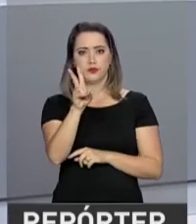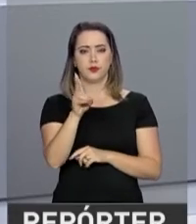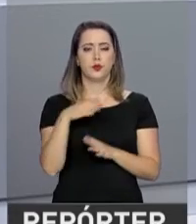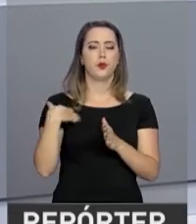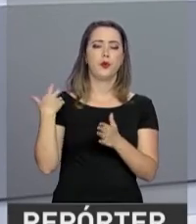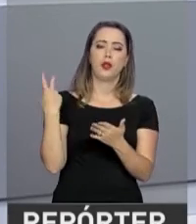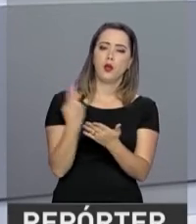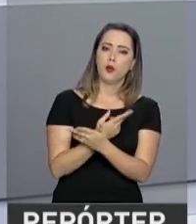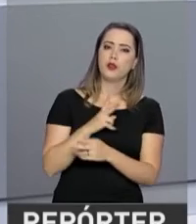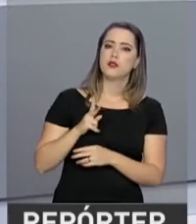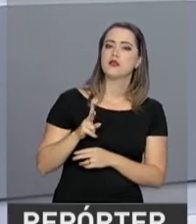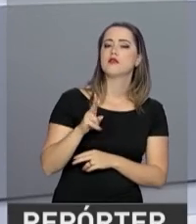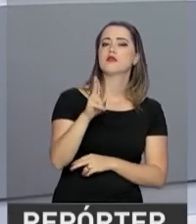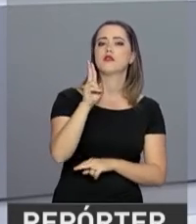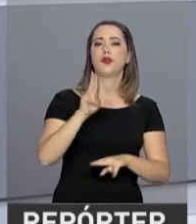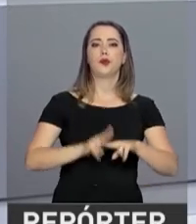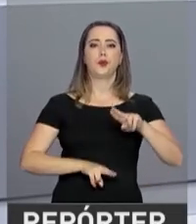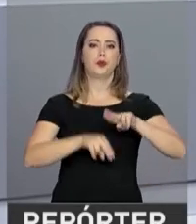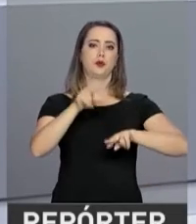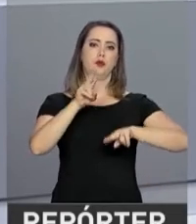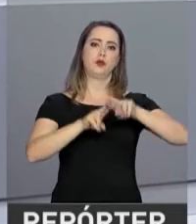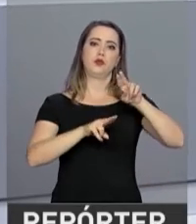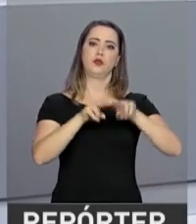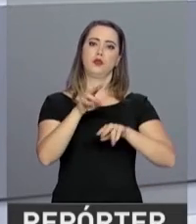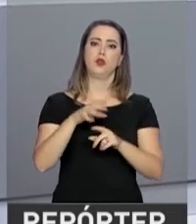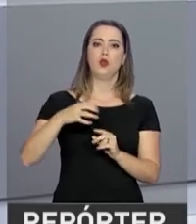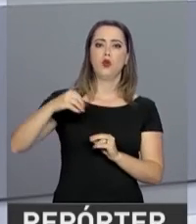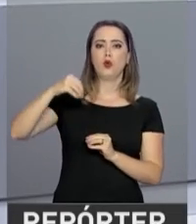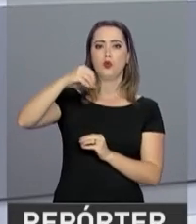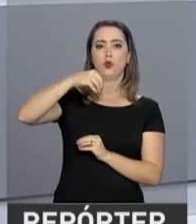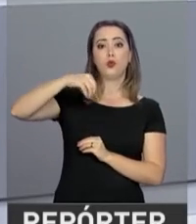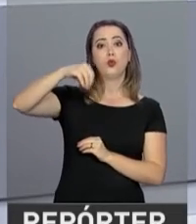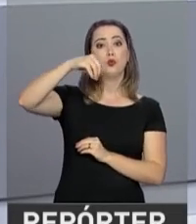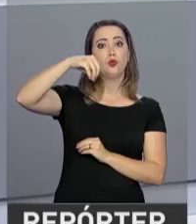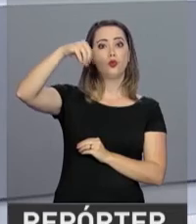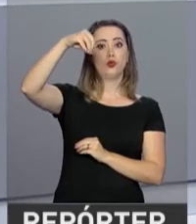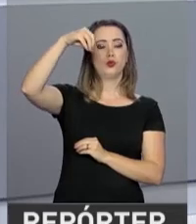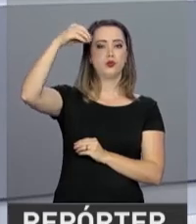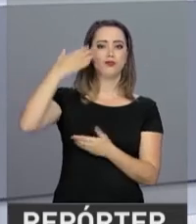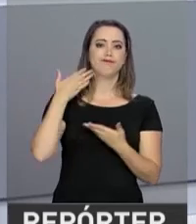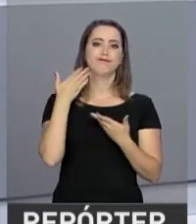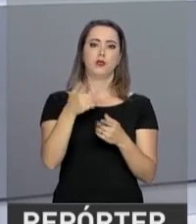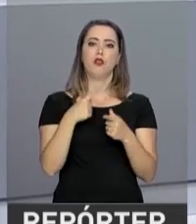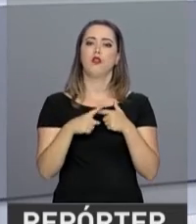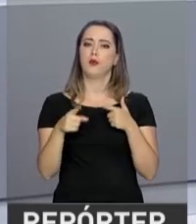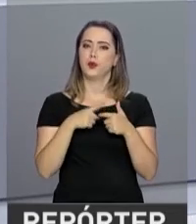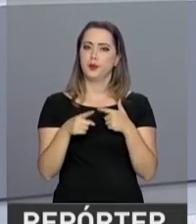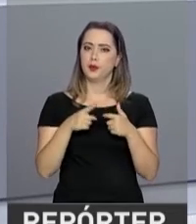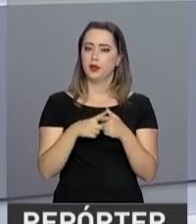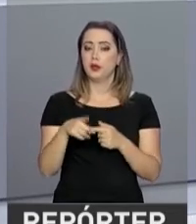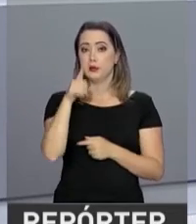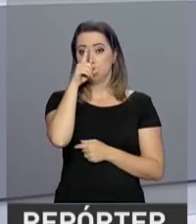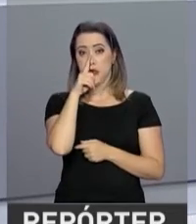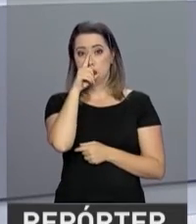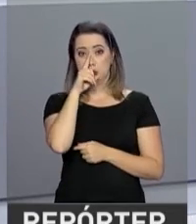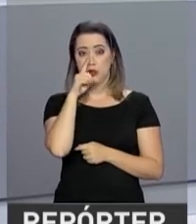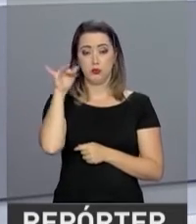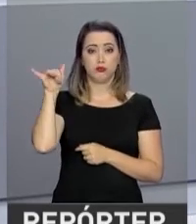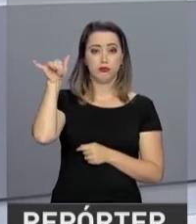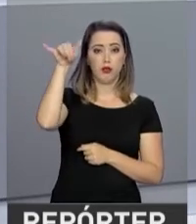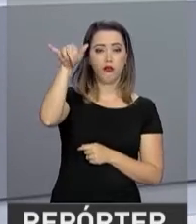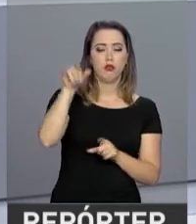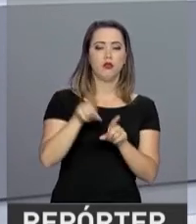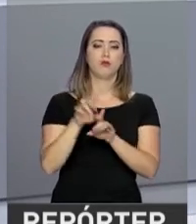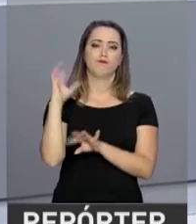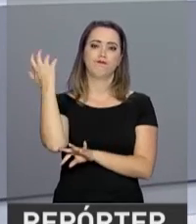tradição das festas juninas a prática de soltar balões além de ser crime os riscos são graves tanto para a aviação quanto para o meio